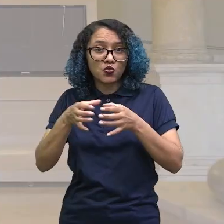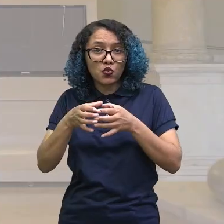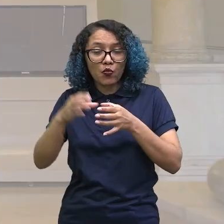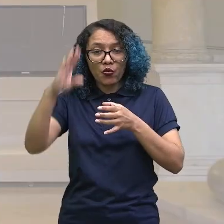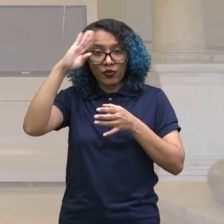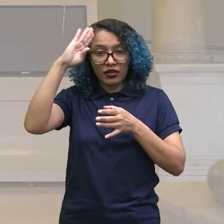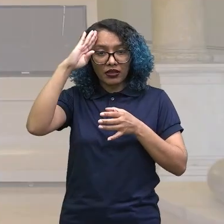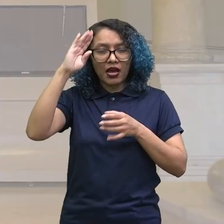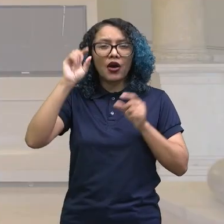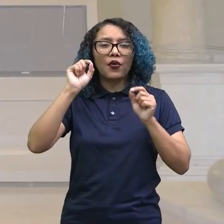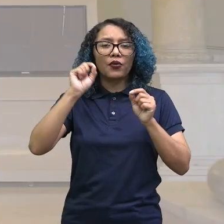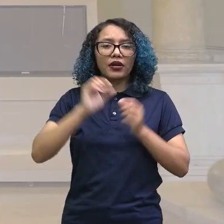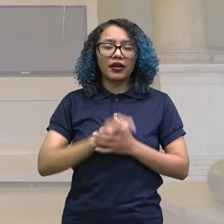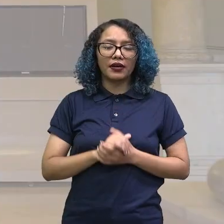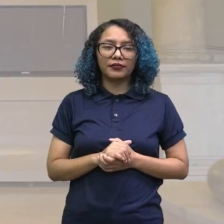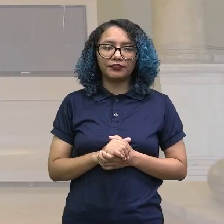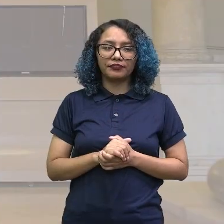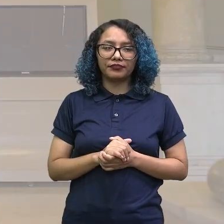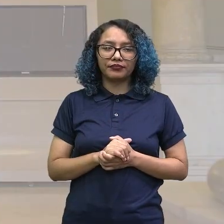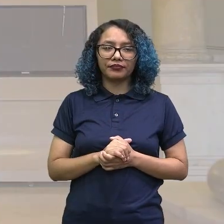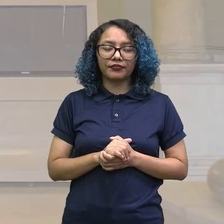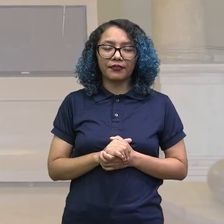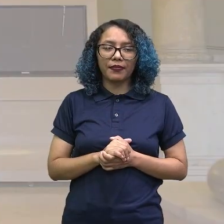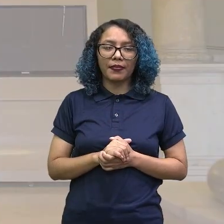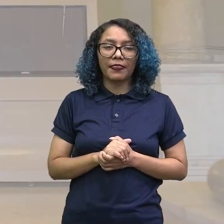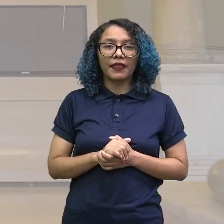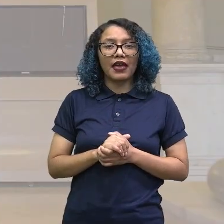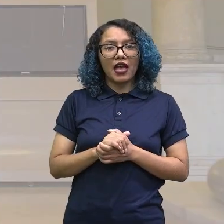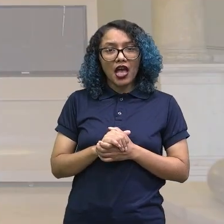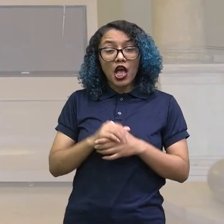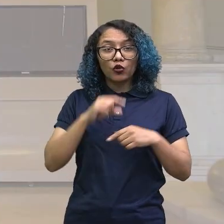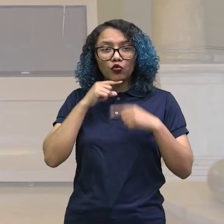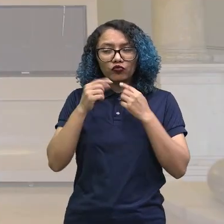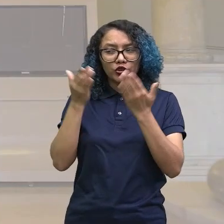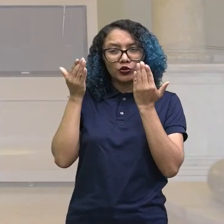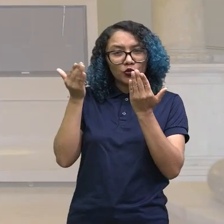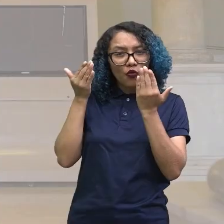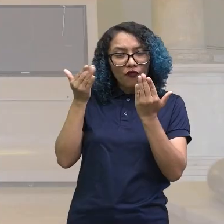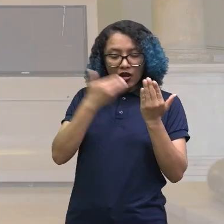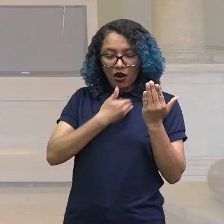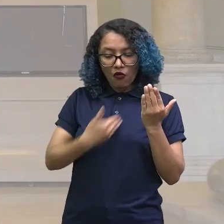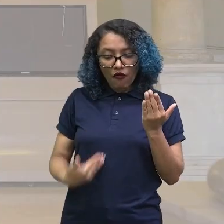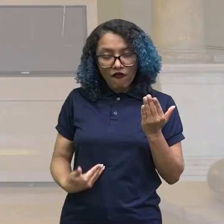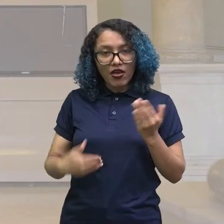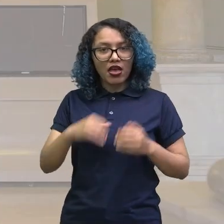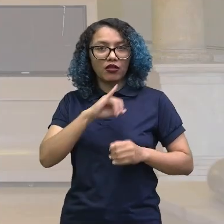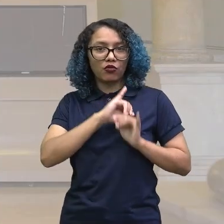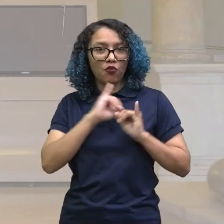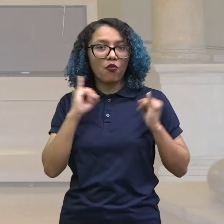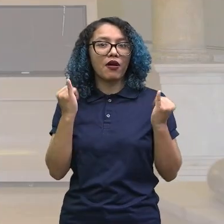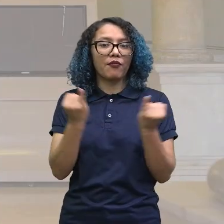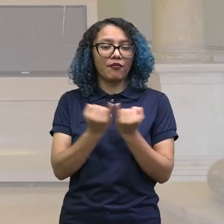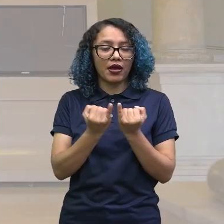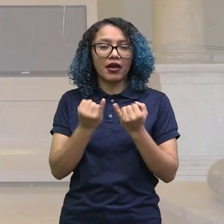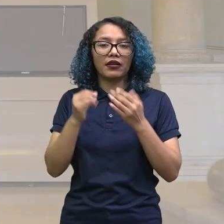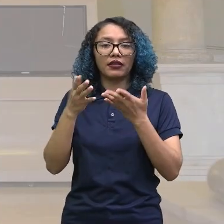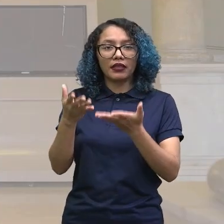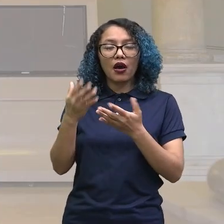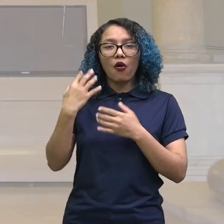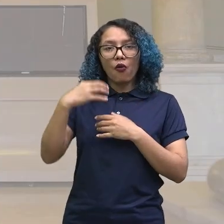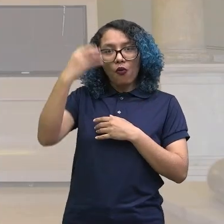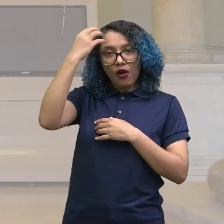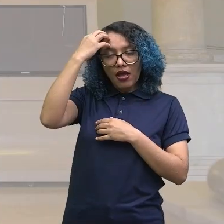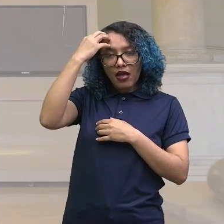questionassem o poder imperial ao ponto da qual o imperador vai